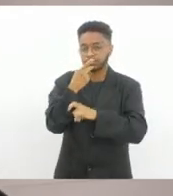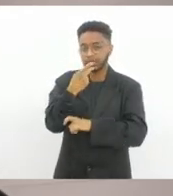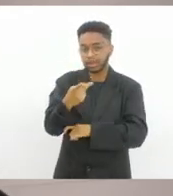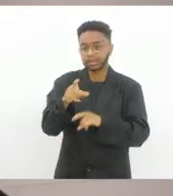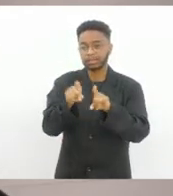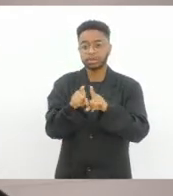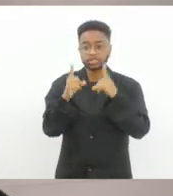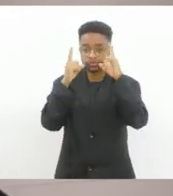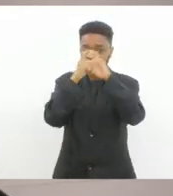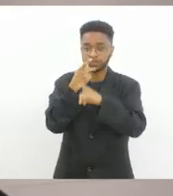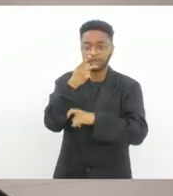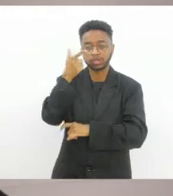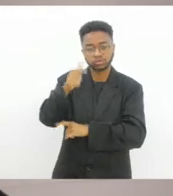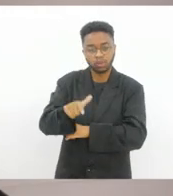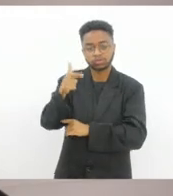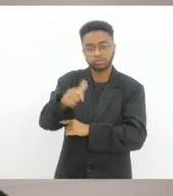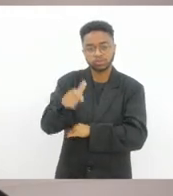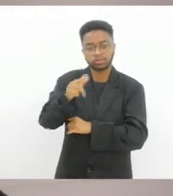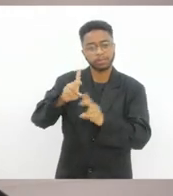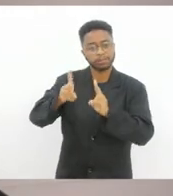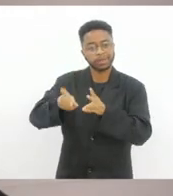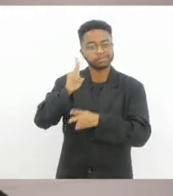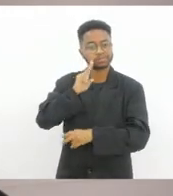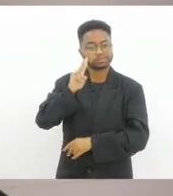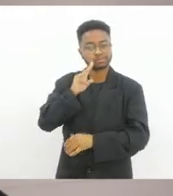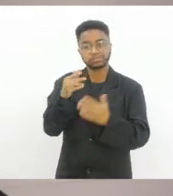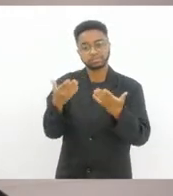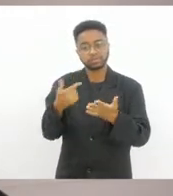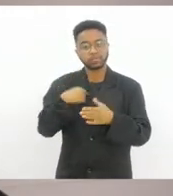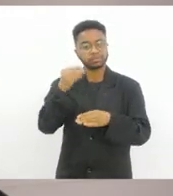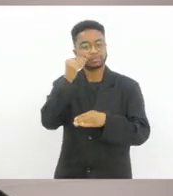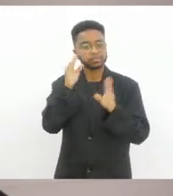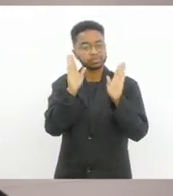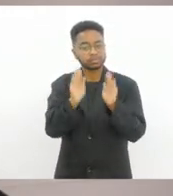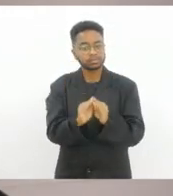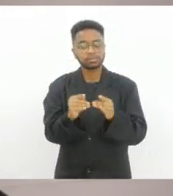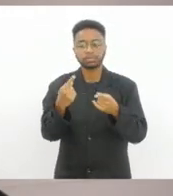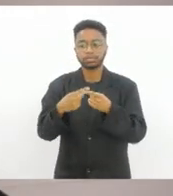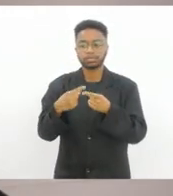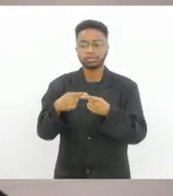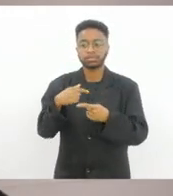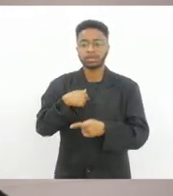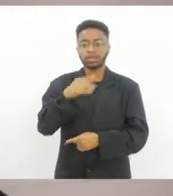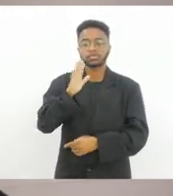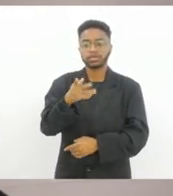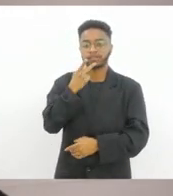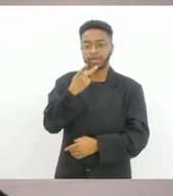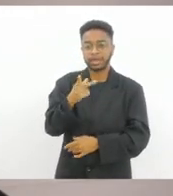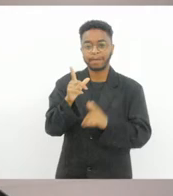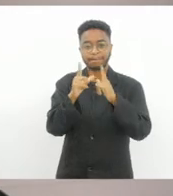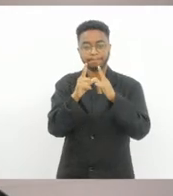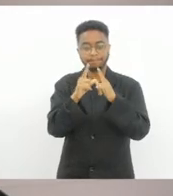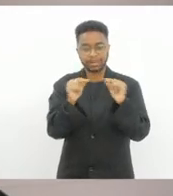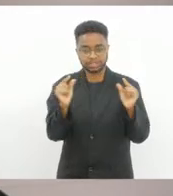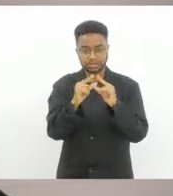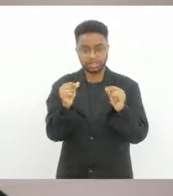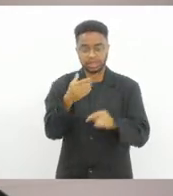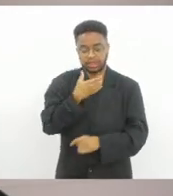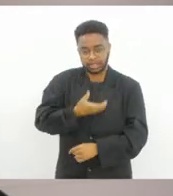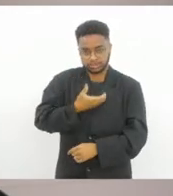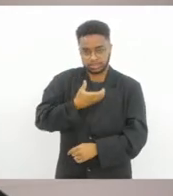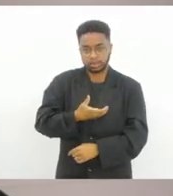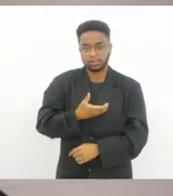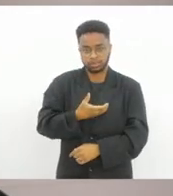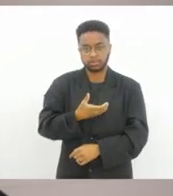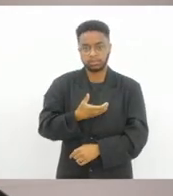falar tudo de novo. Como eu falei, eu vou tentar enxugar, porque eu falei isso em Brasília, agora em dezembro, dentro,